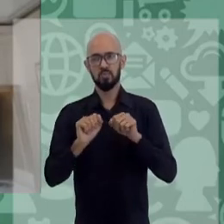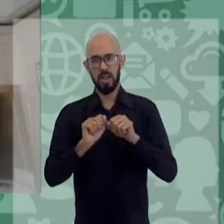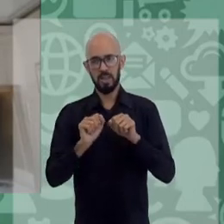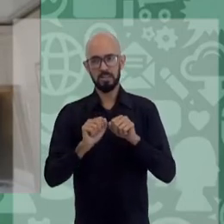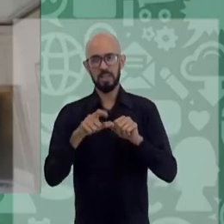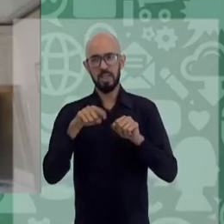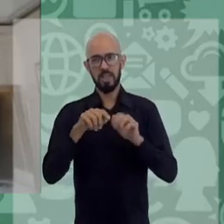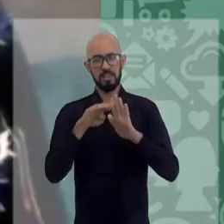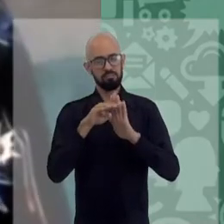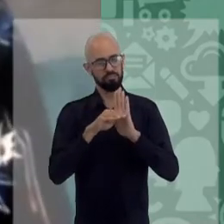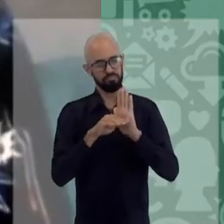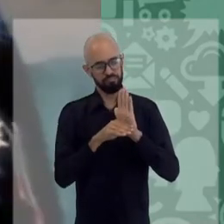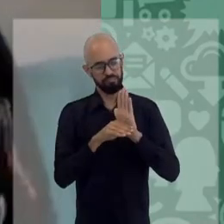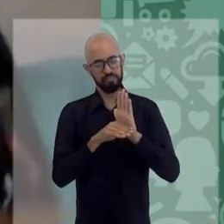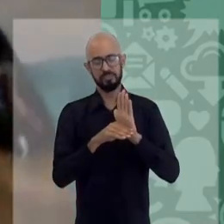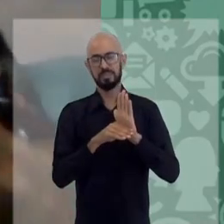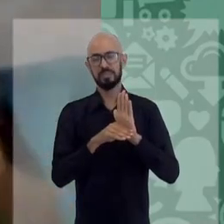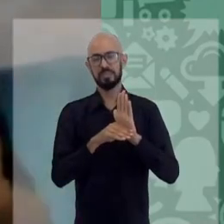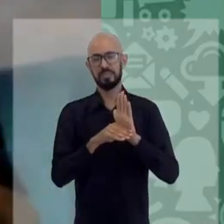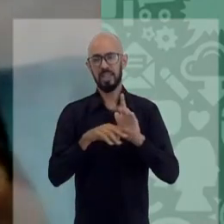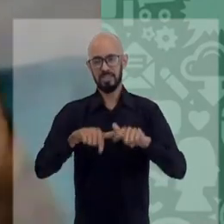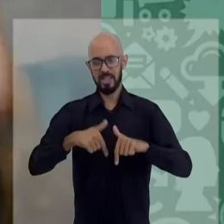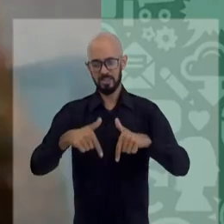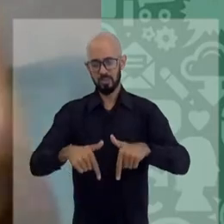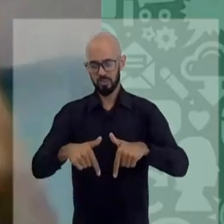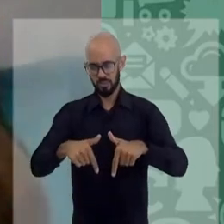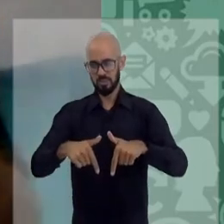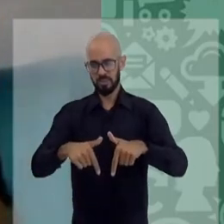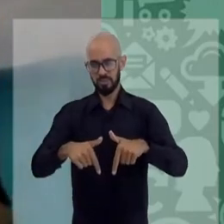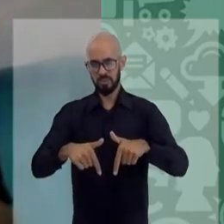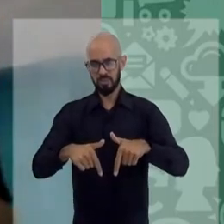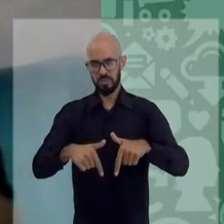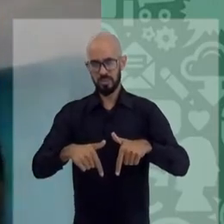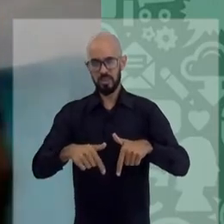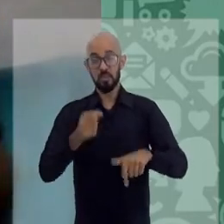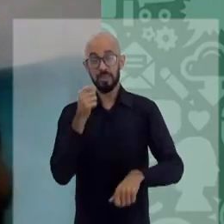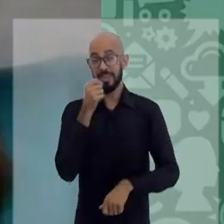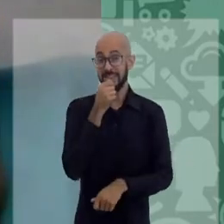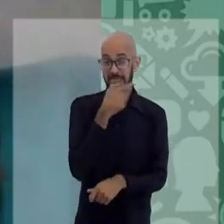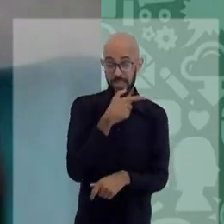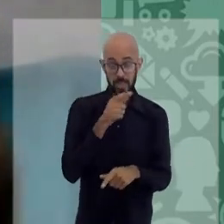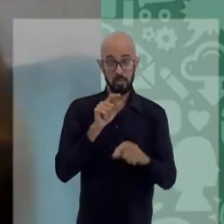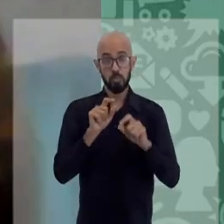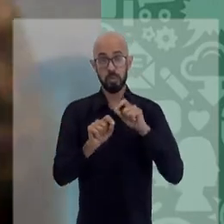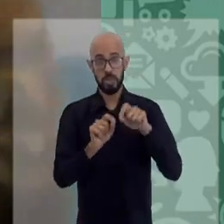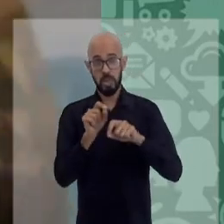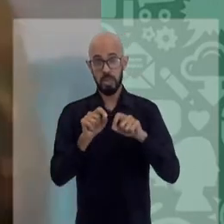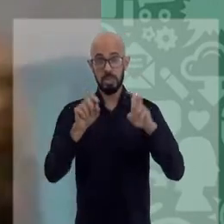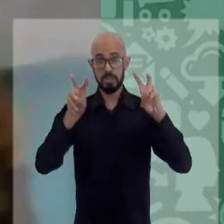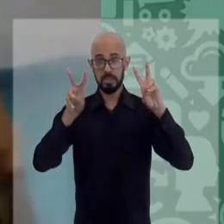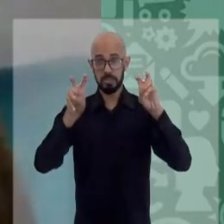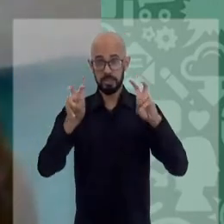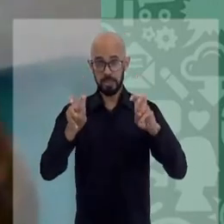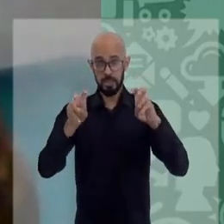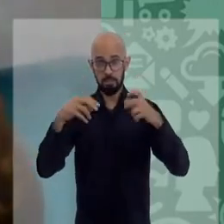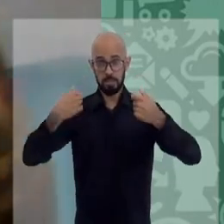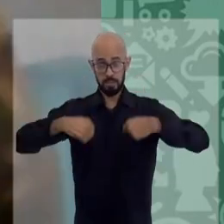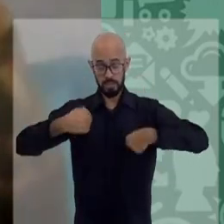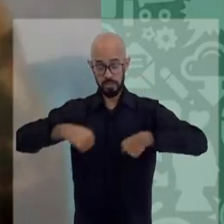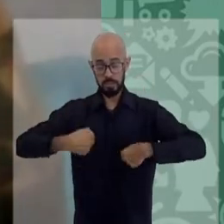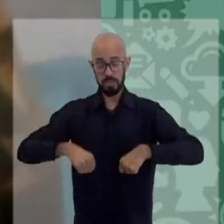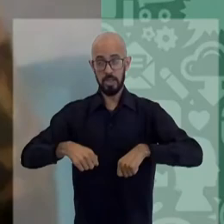jovens politicamente. E é engraçado, porque são todas agendas... Engraçado não, é óbvio até. São agendas que têm